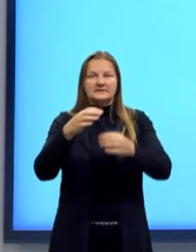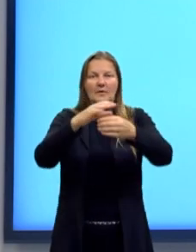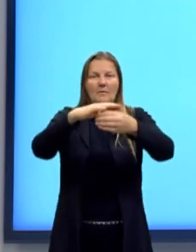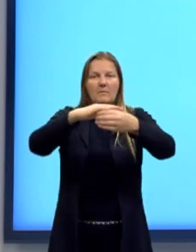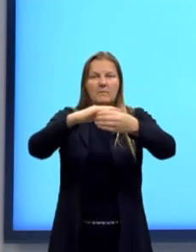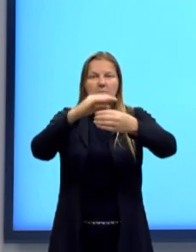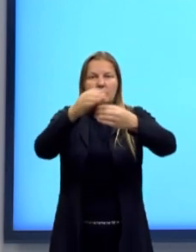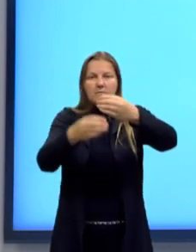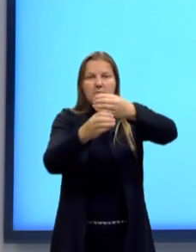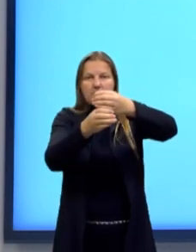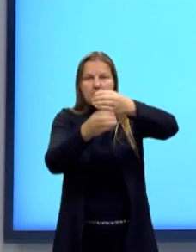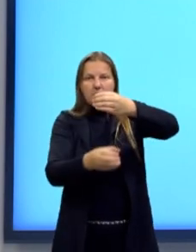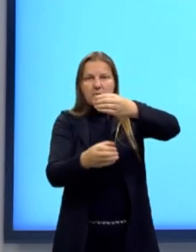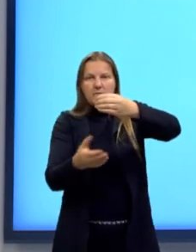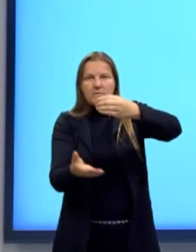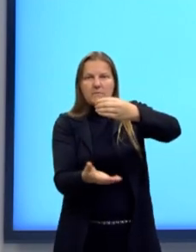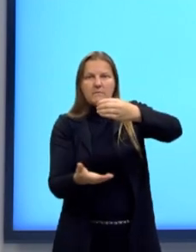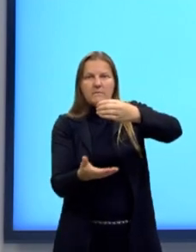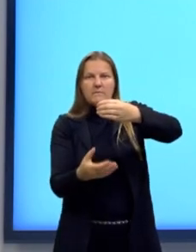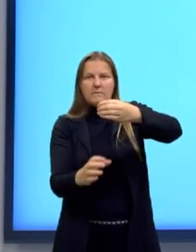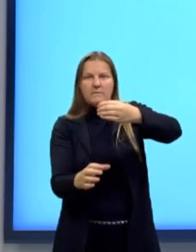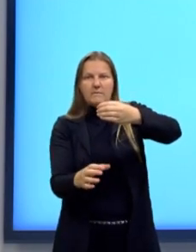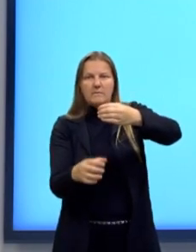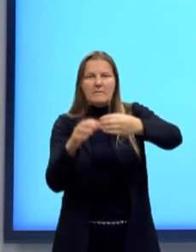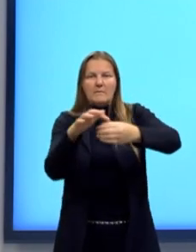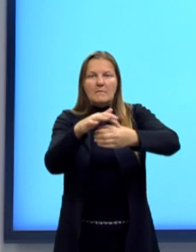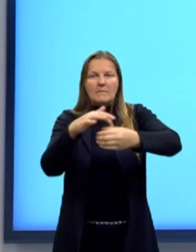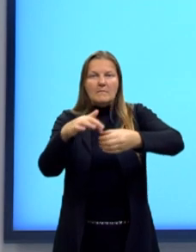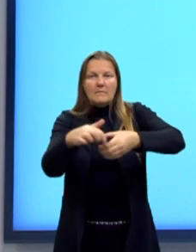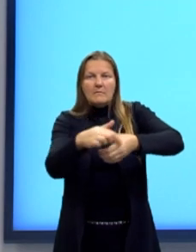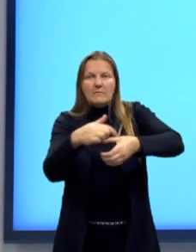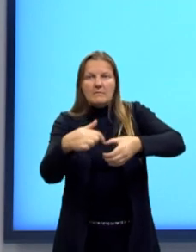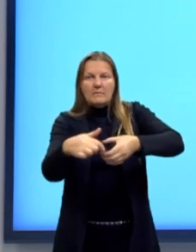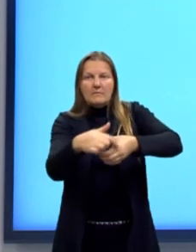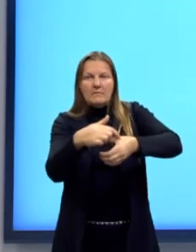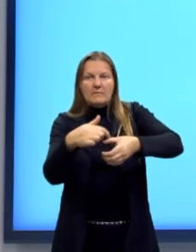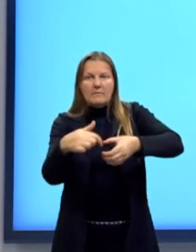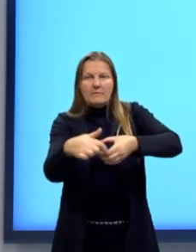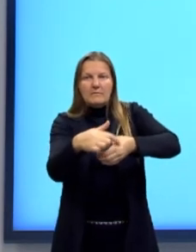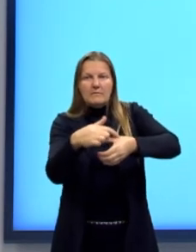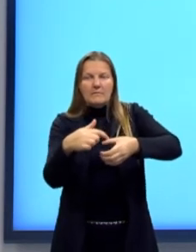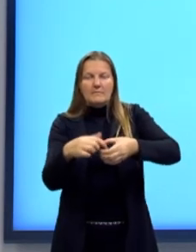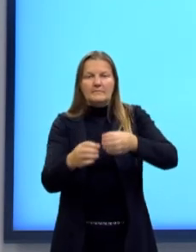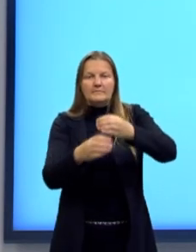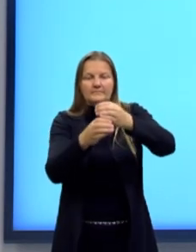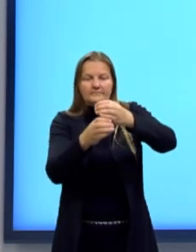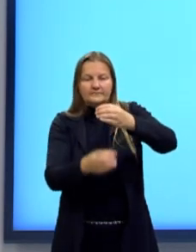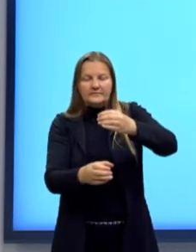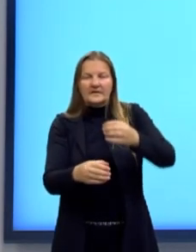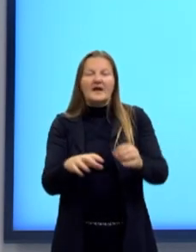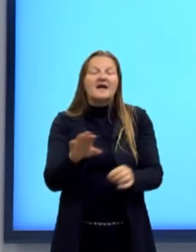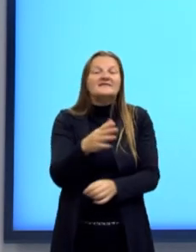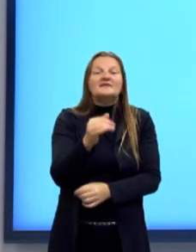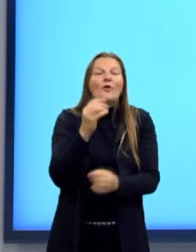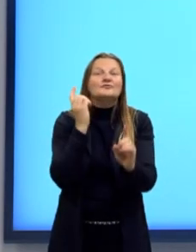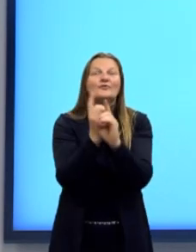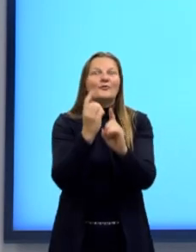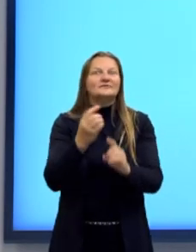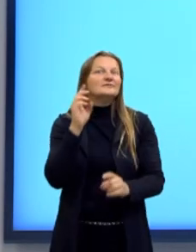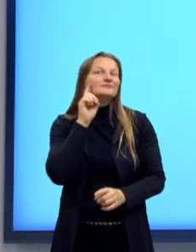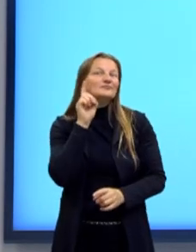consegue encontrar aí né formatos cilíndricos no nosso dia a dia seja ali numa latinha de refrigerante